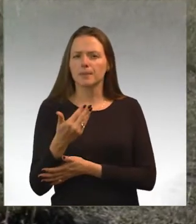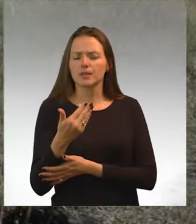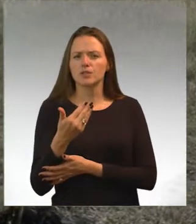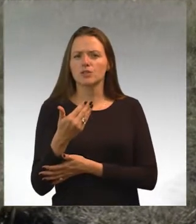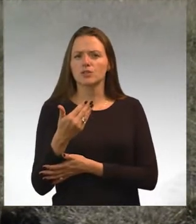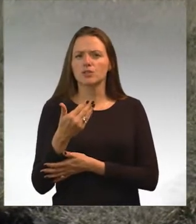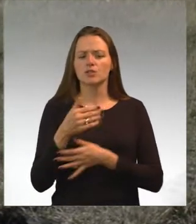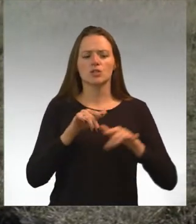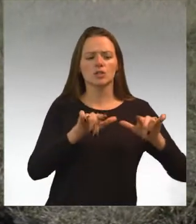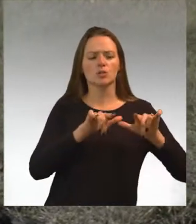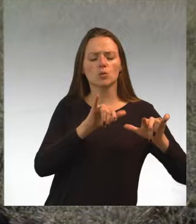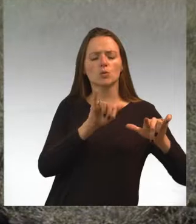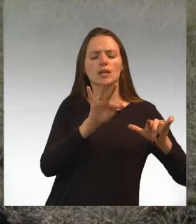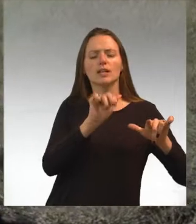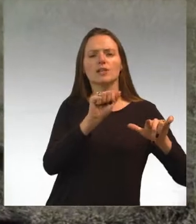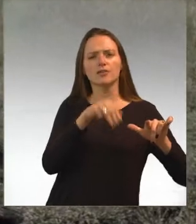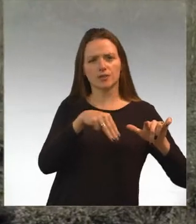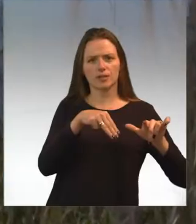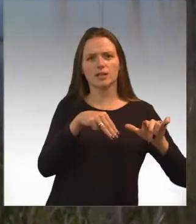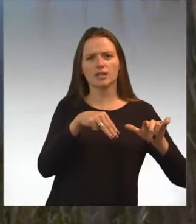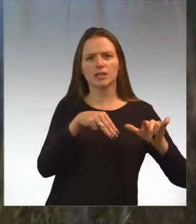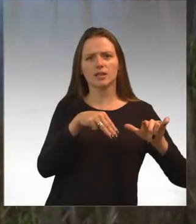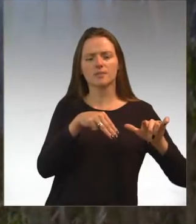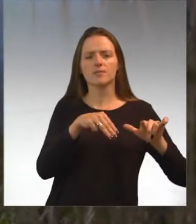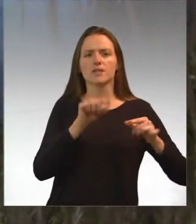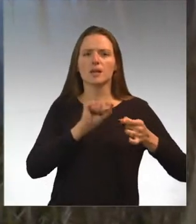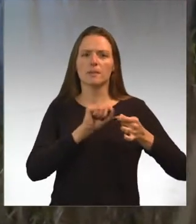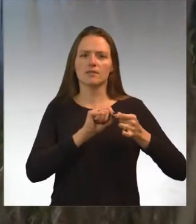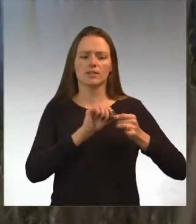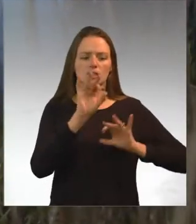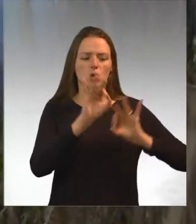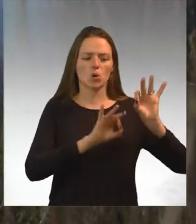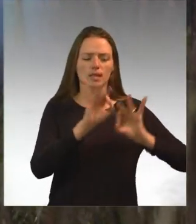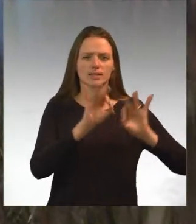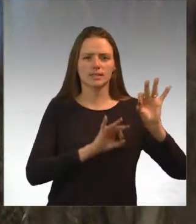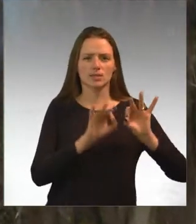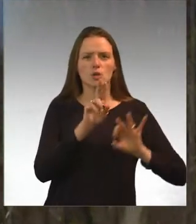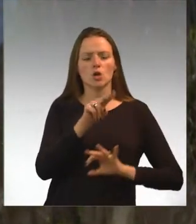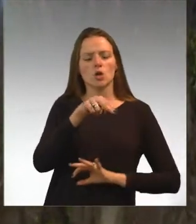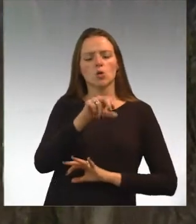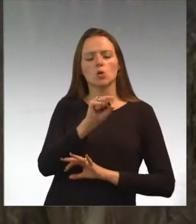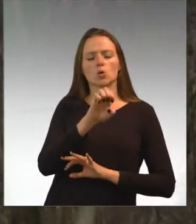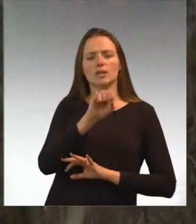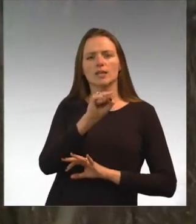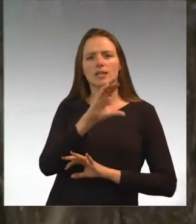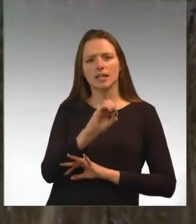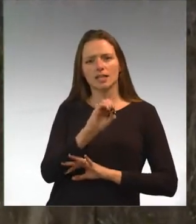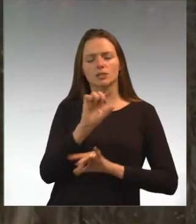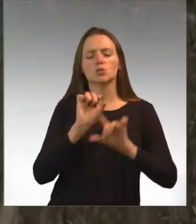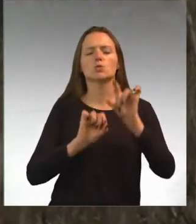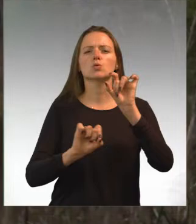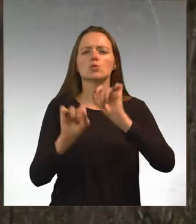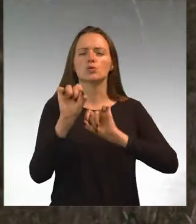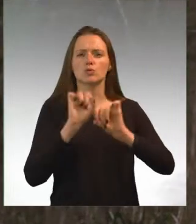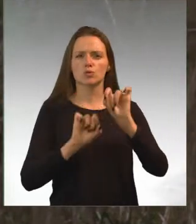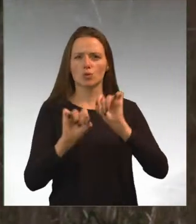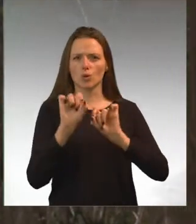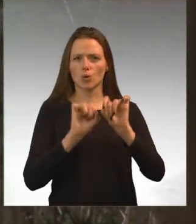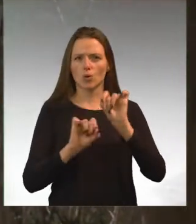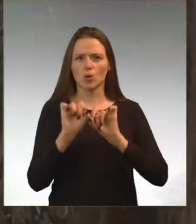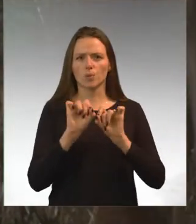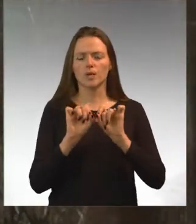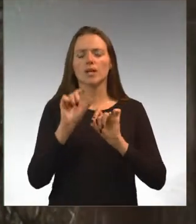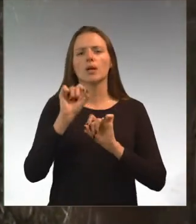parecer no IPHAN para encaminhamento à Unesco sobre a declaração